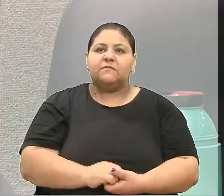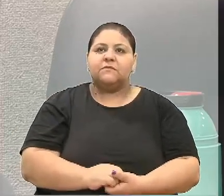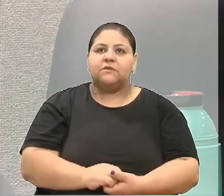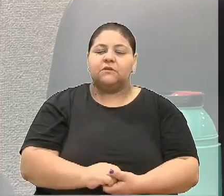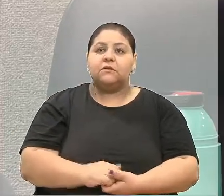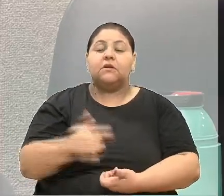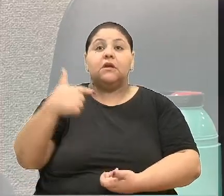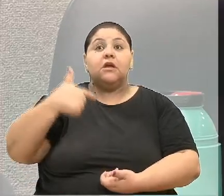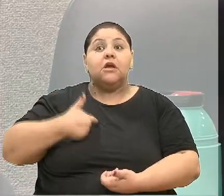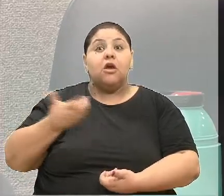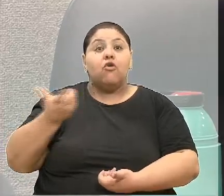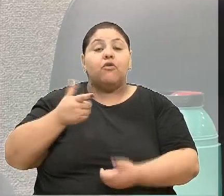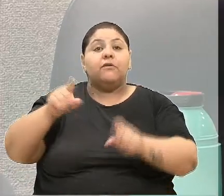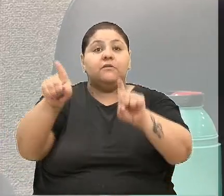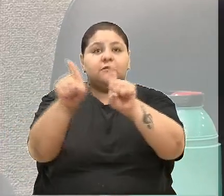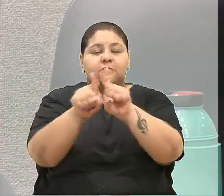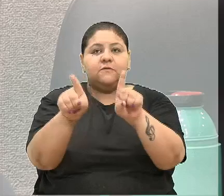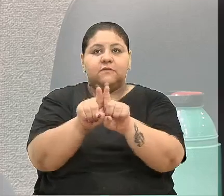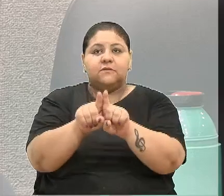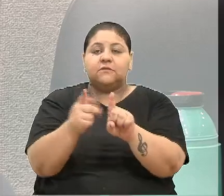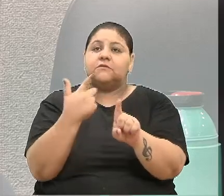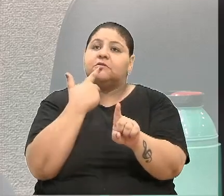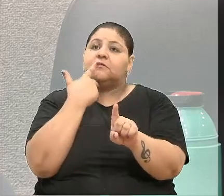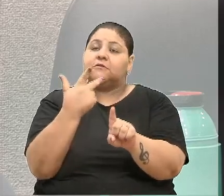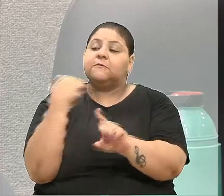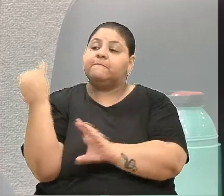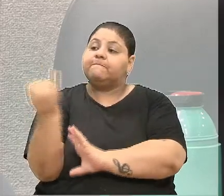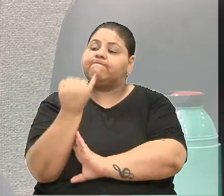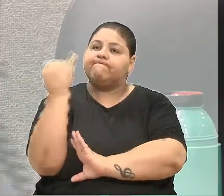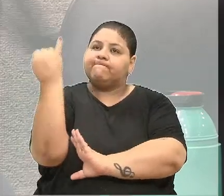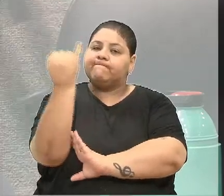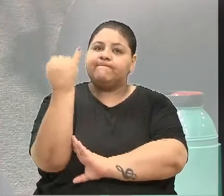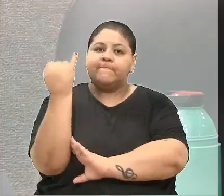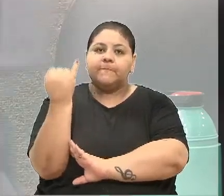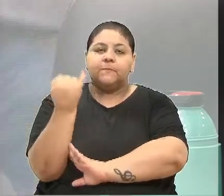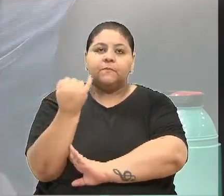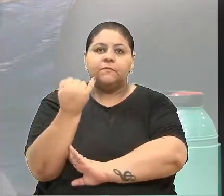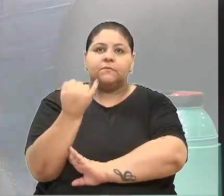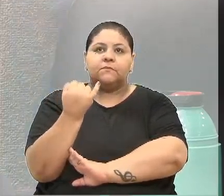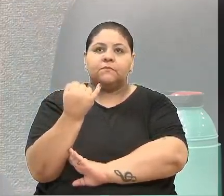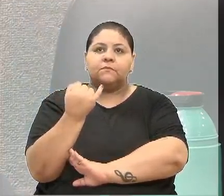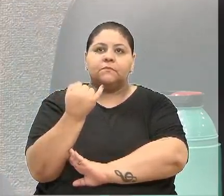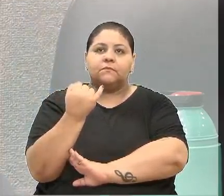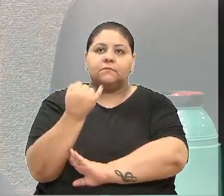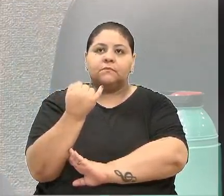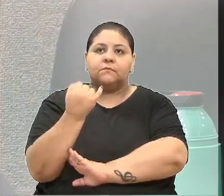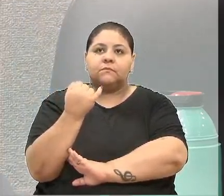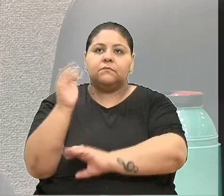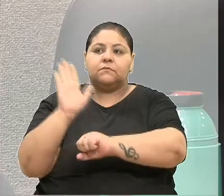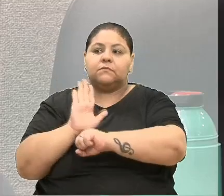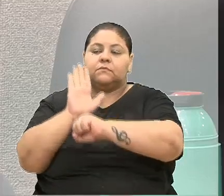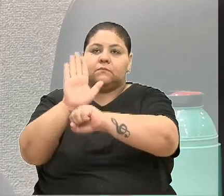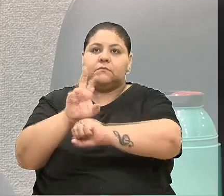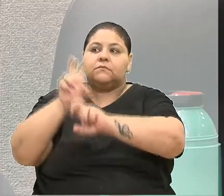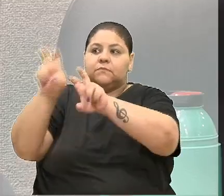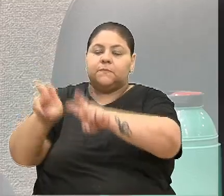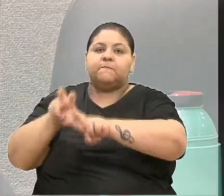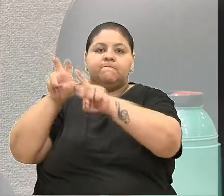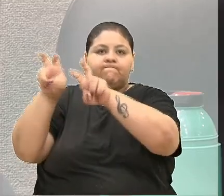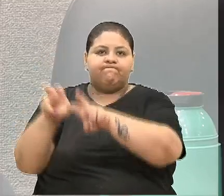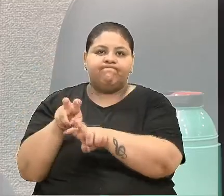E eu queria também aqui reforçar da importância que é esse auxílio ao agricultor, à